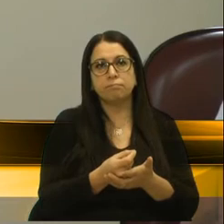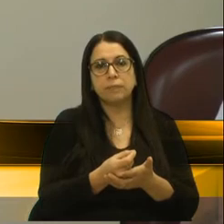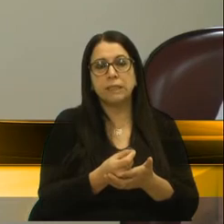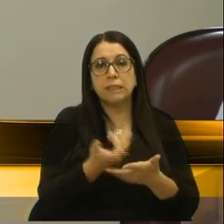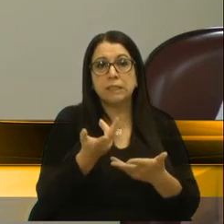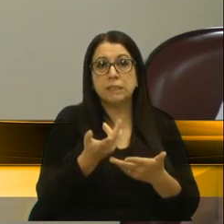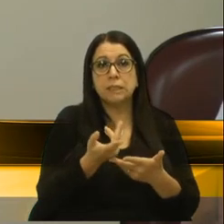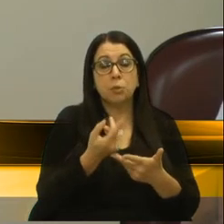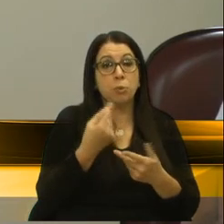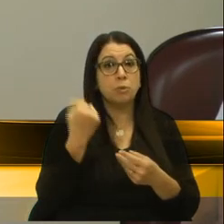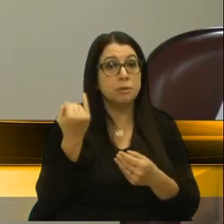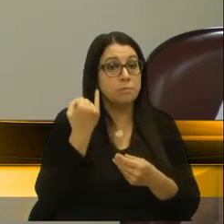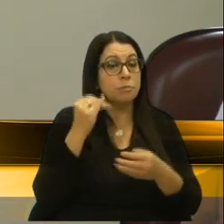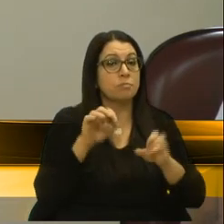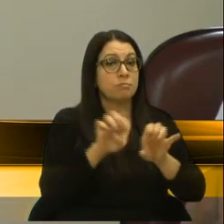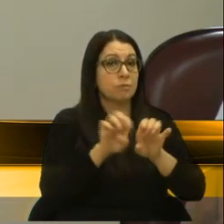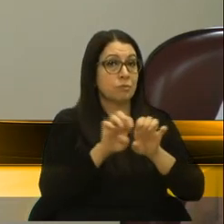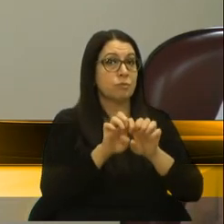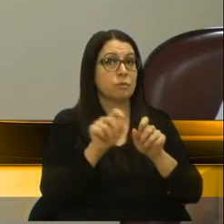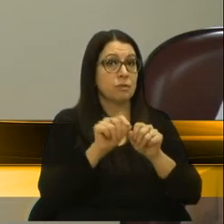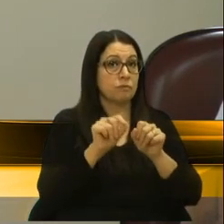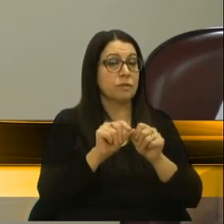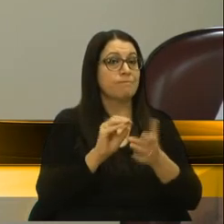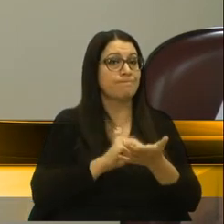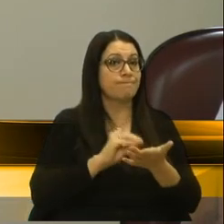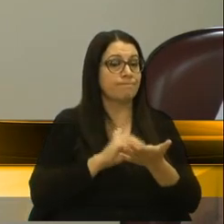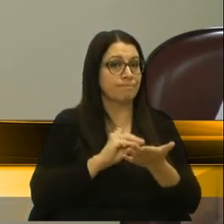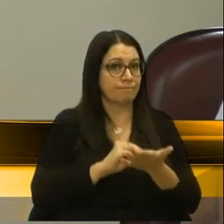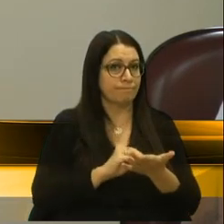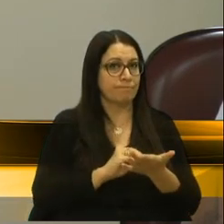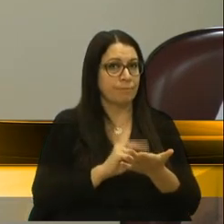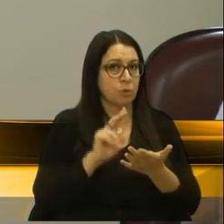práticas estruturantes que estão fazendo falta